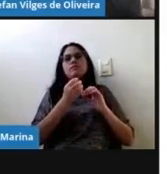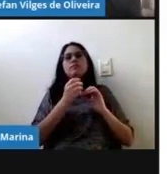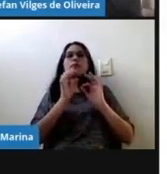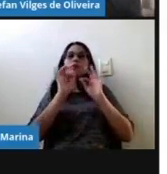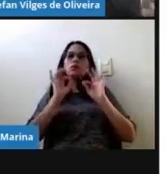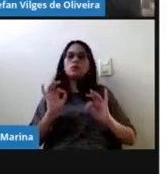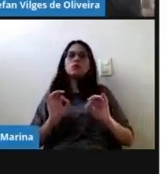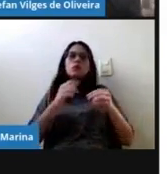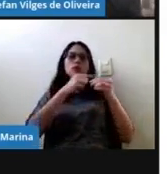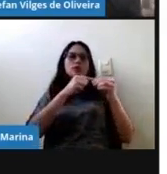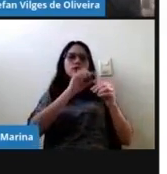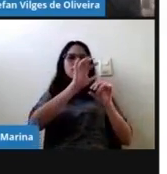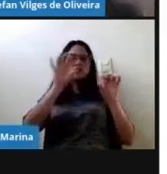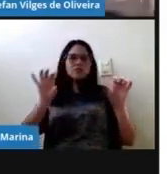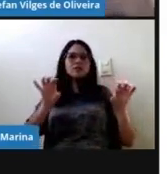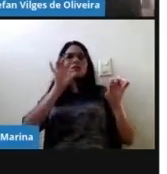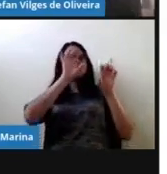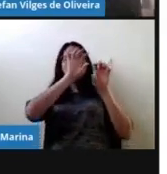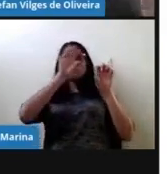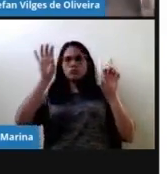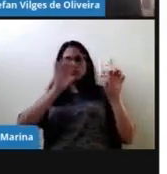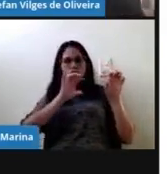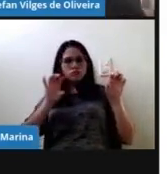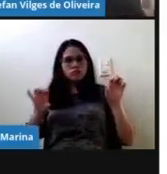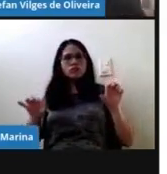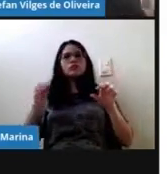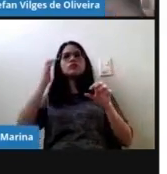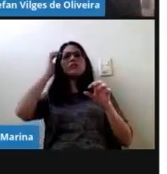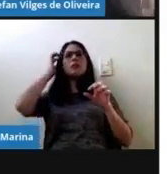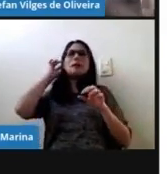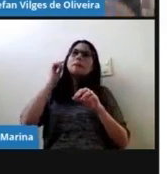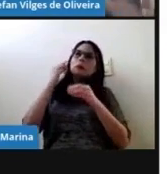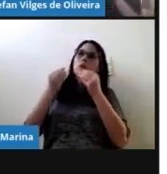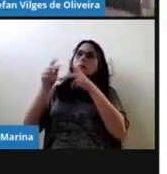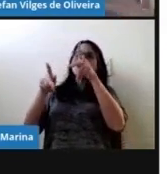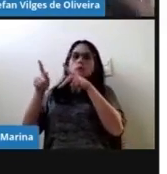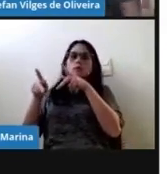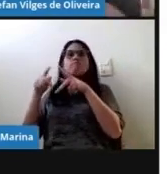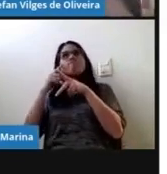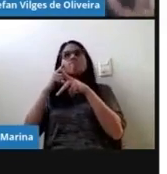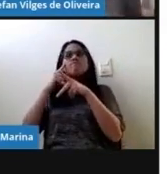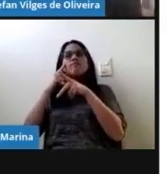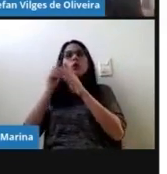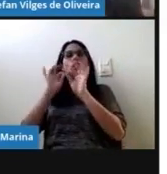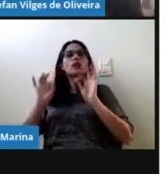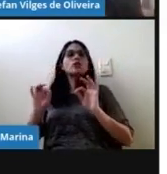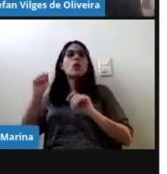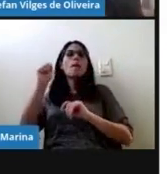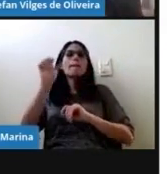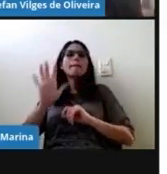em municípios, mesorregiões e no porte populacional das regiões e criamos mapas temáticos